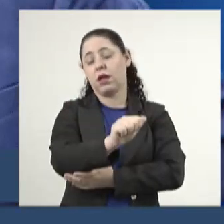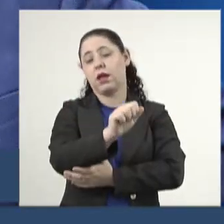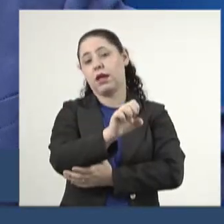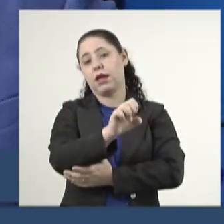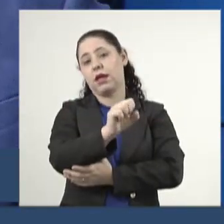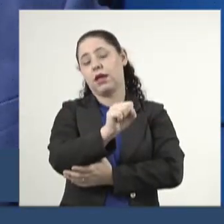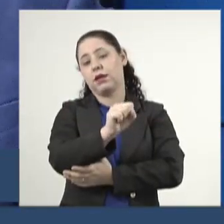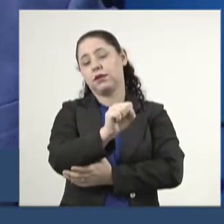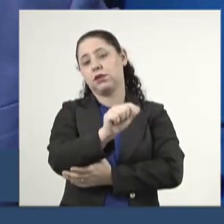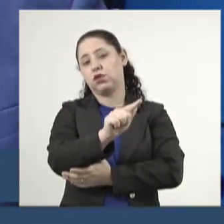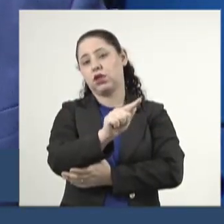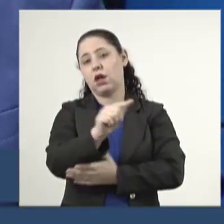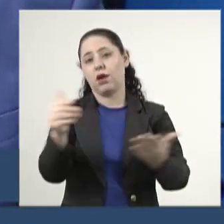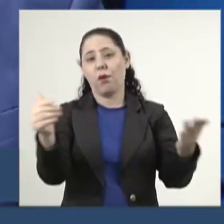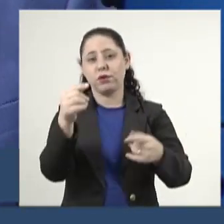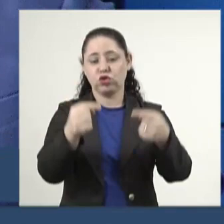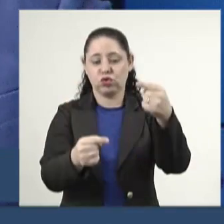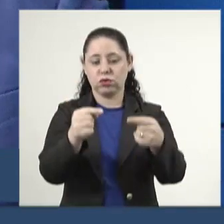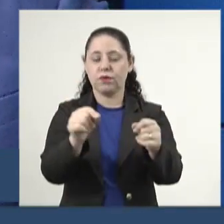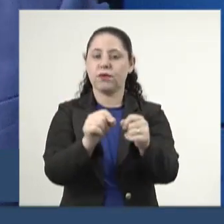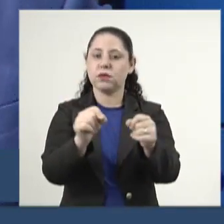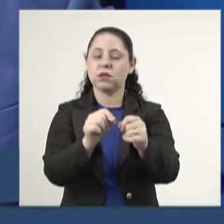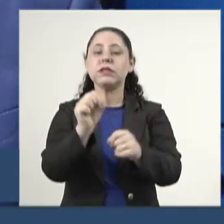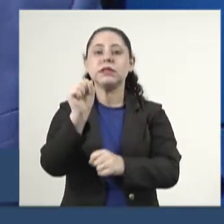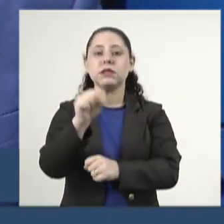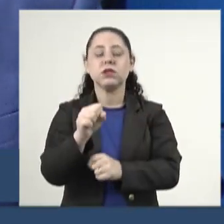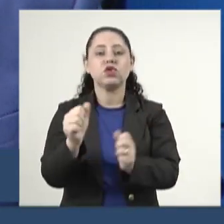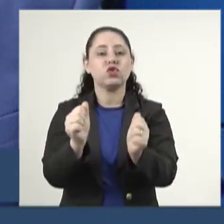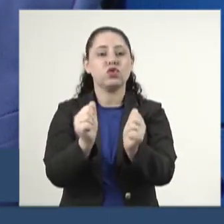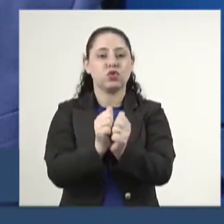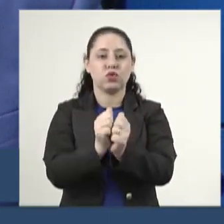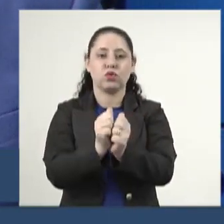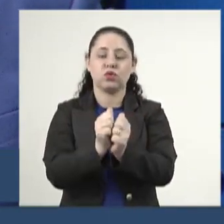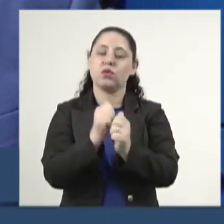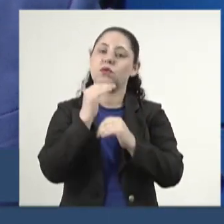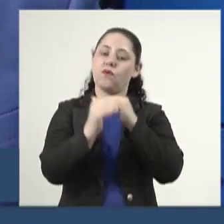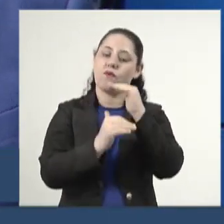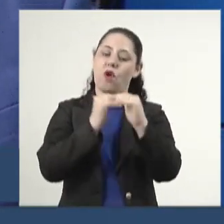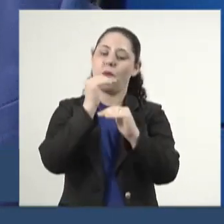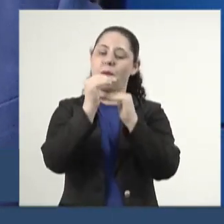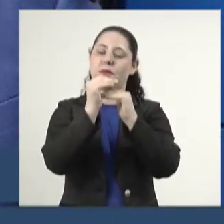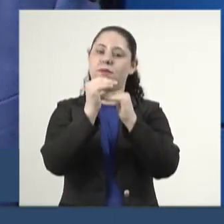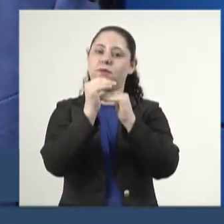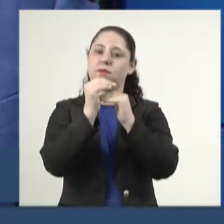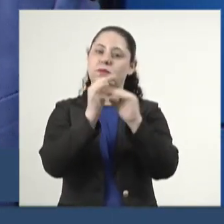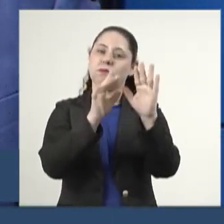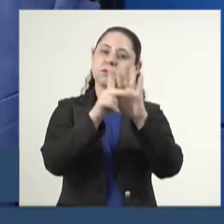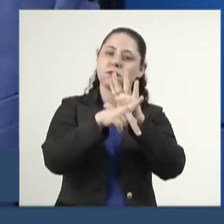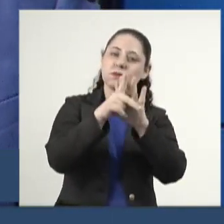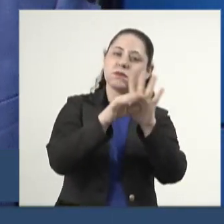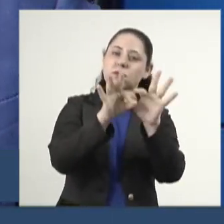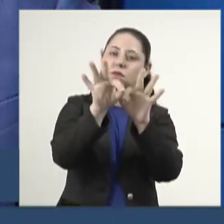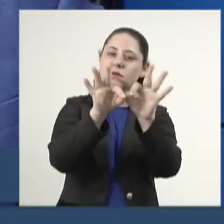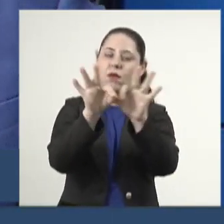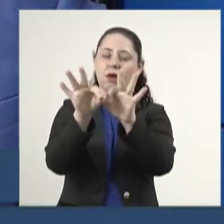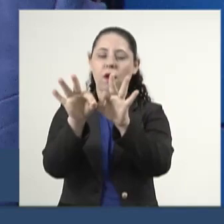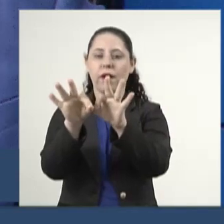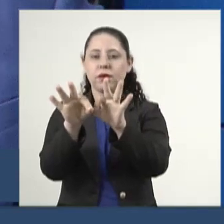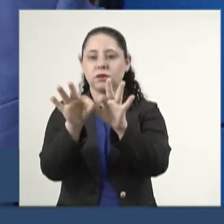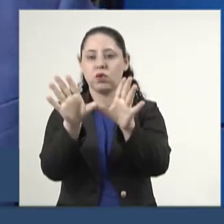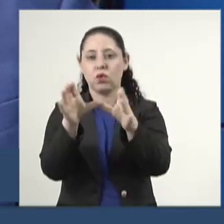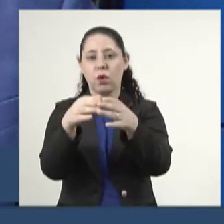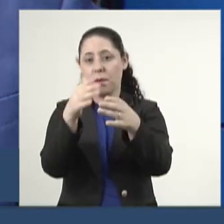esse debate que está sendo feito, sim, com o desenvolvimento, com o pessoal